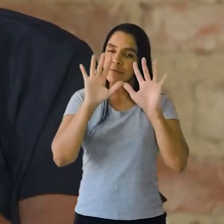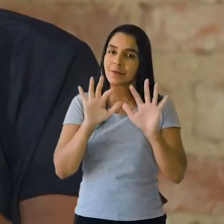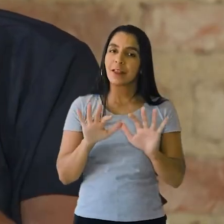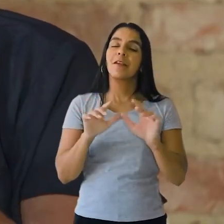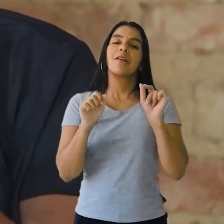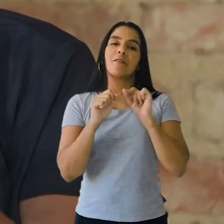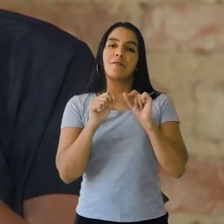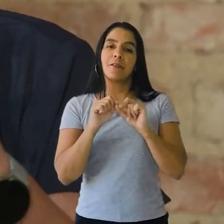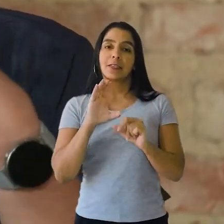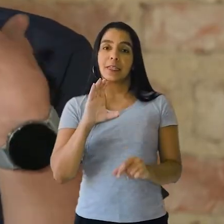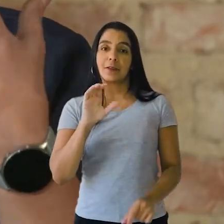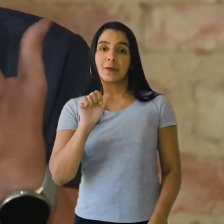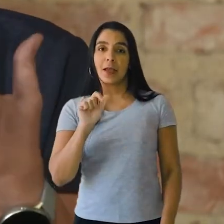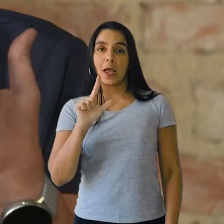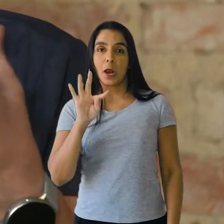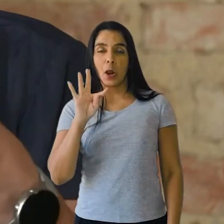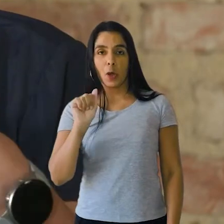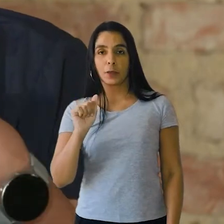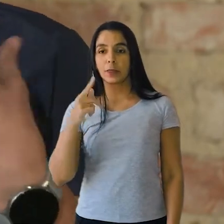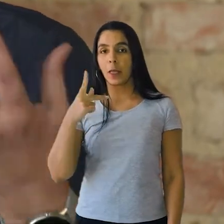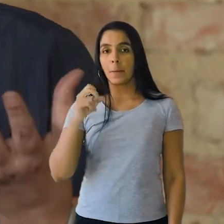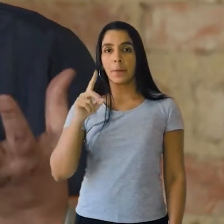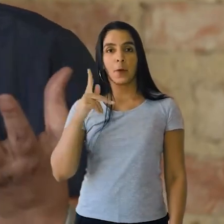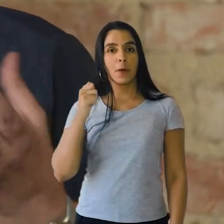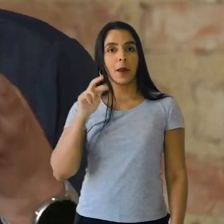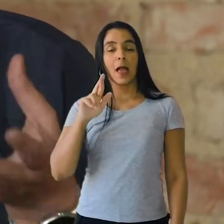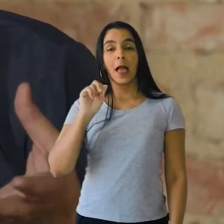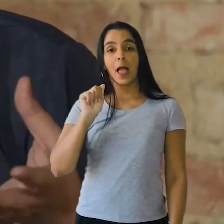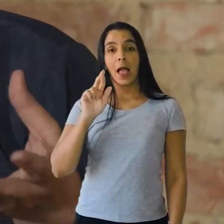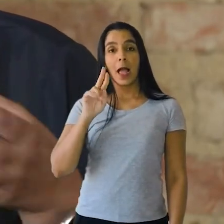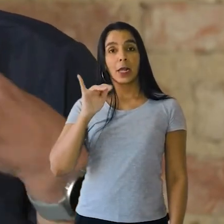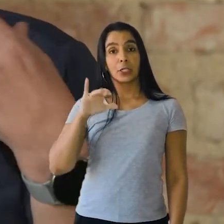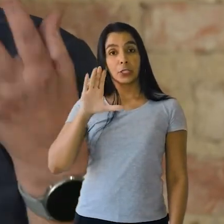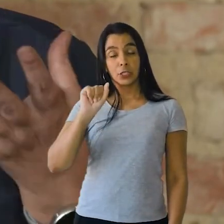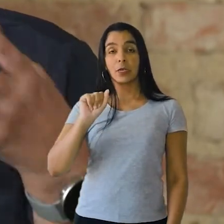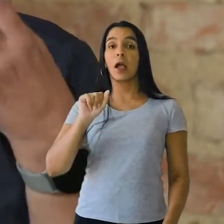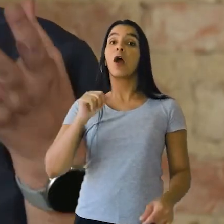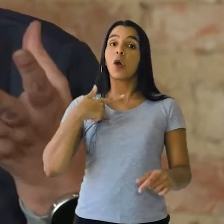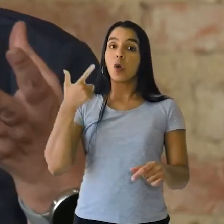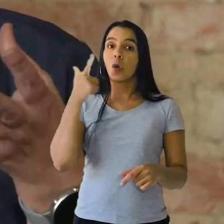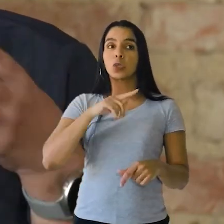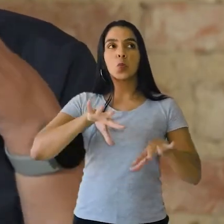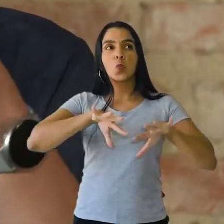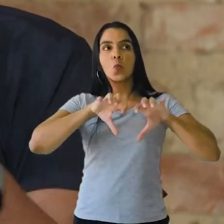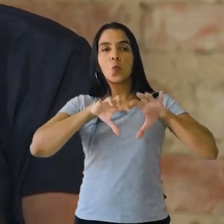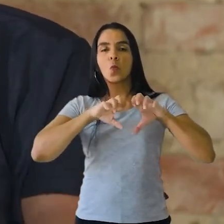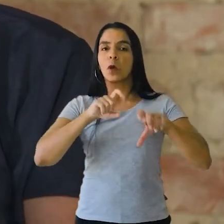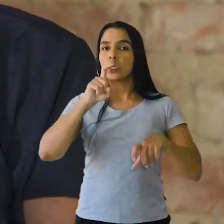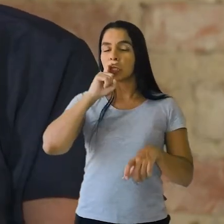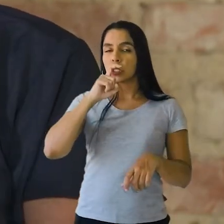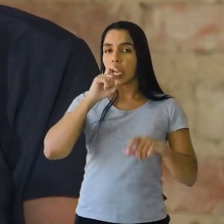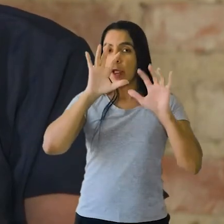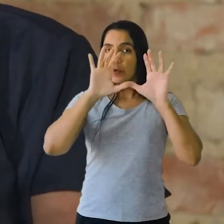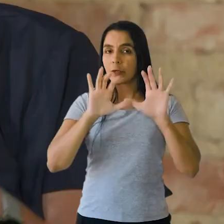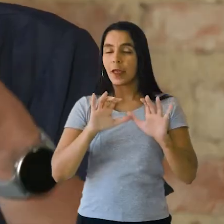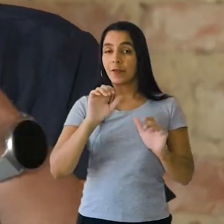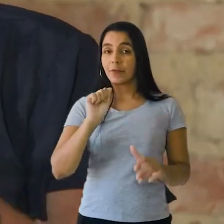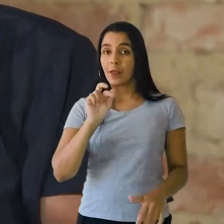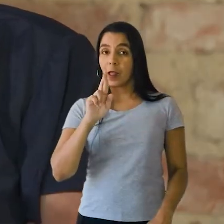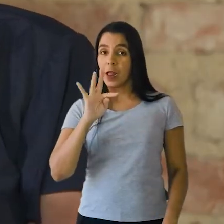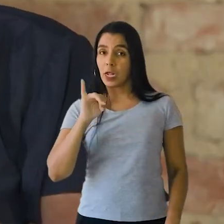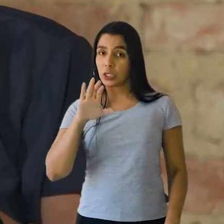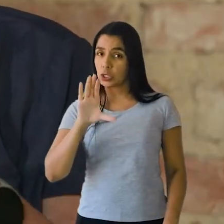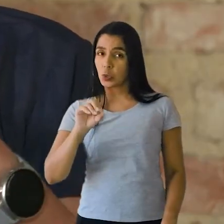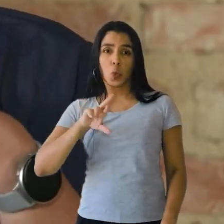no hemisfério norte, formando então a calota polar ártica, né? O acúmulo de gelo e neve no Ártico.